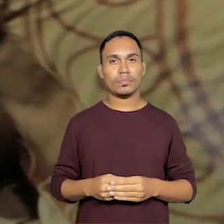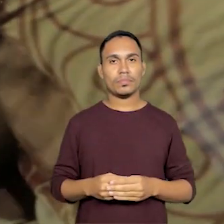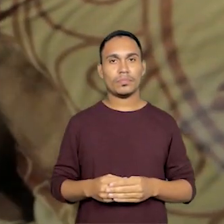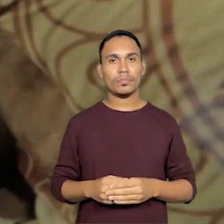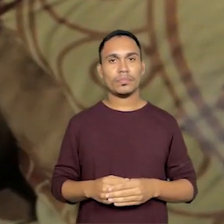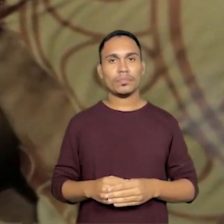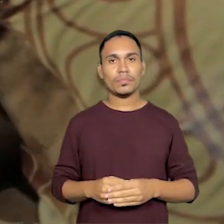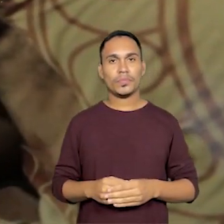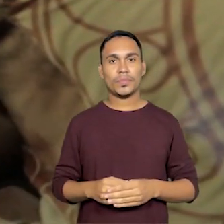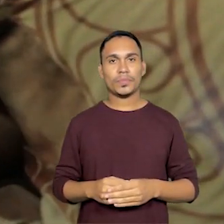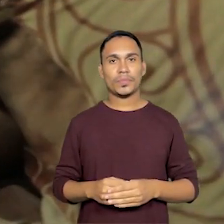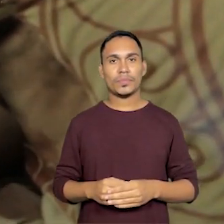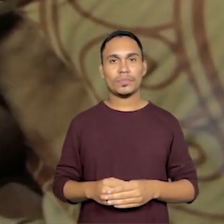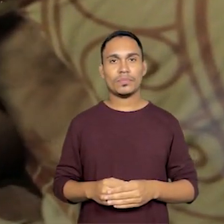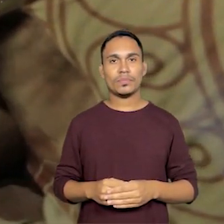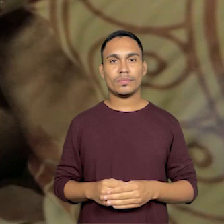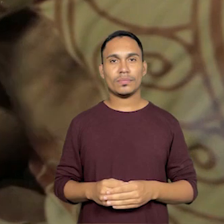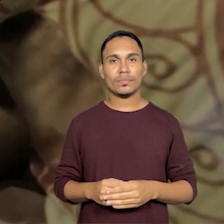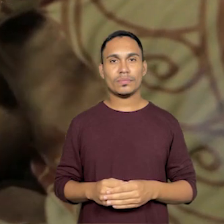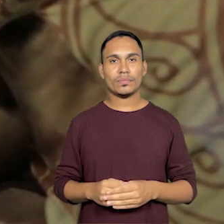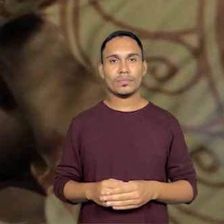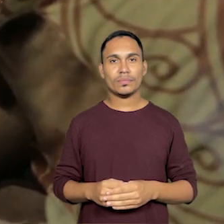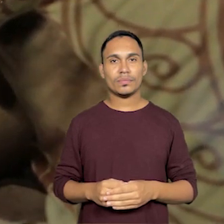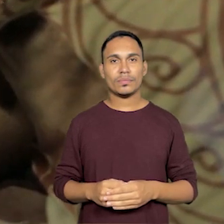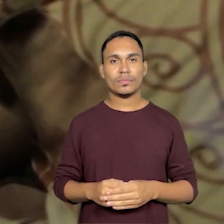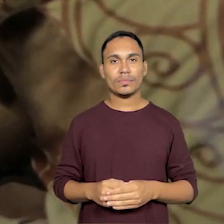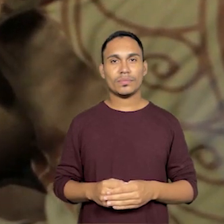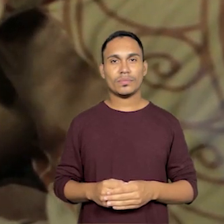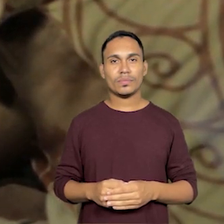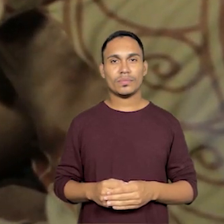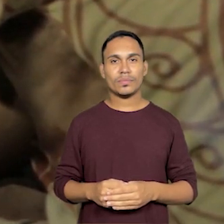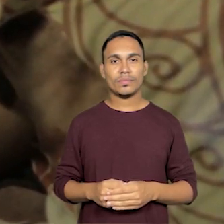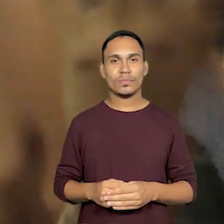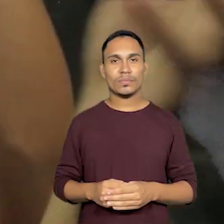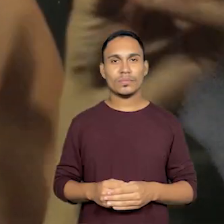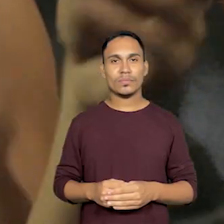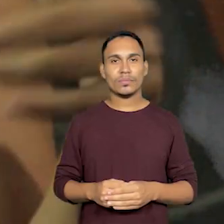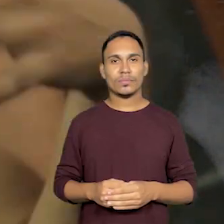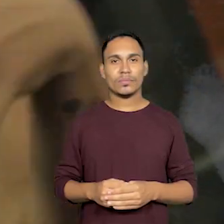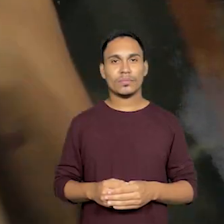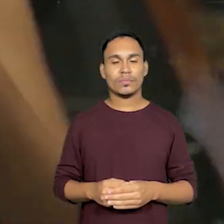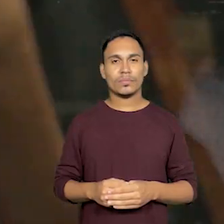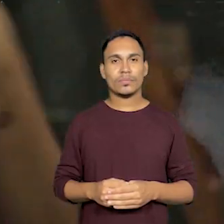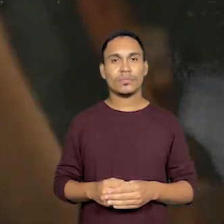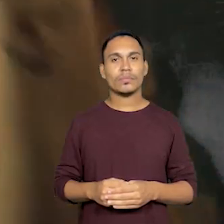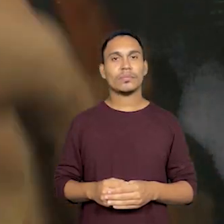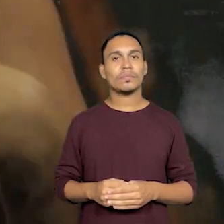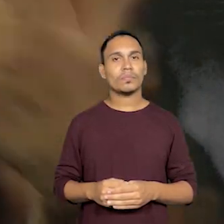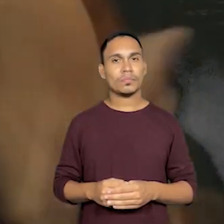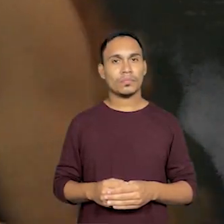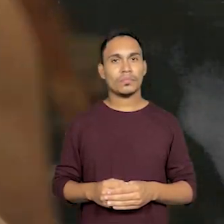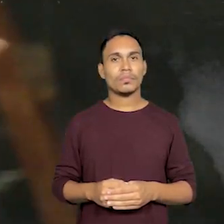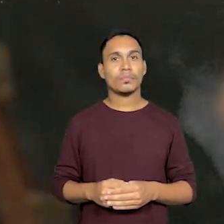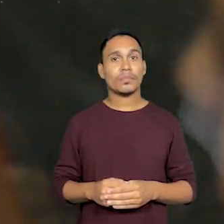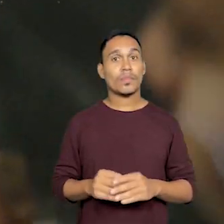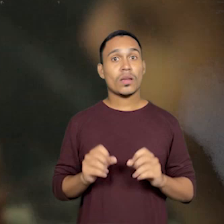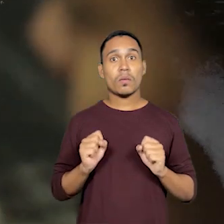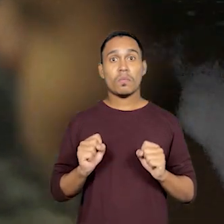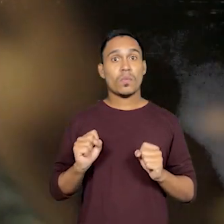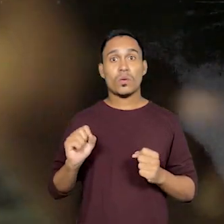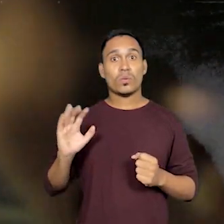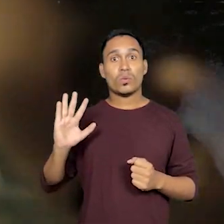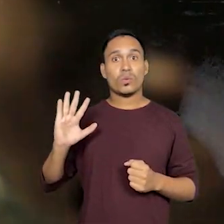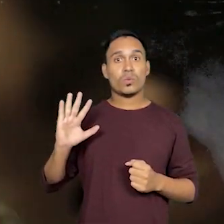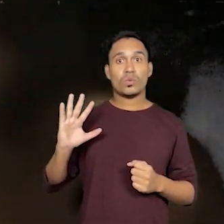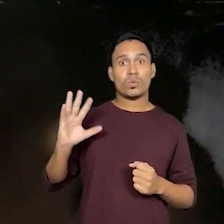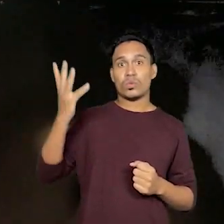tempo. O tempo. Robson cerra os punhos e aproxima-os do corpo. Talvez essas coisas podem surgir. A mesa.